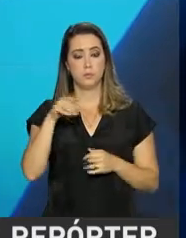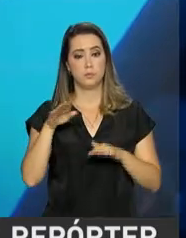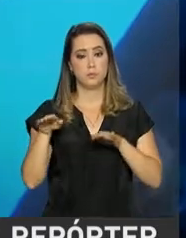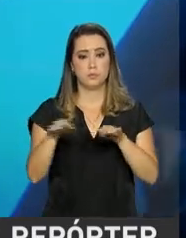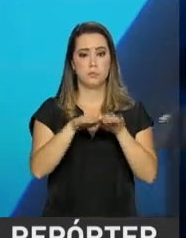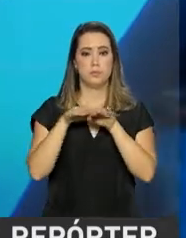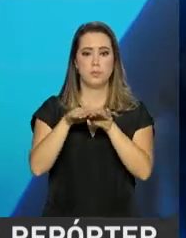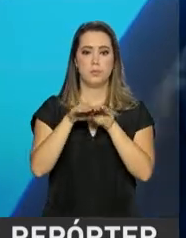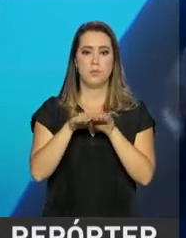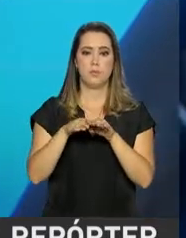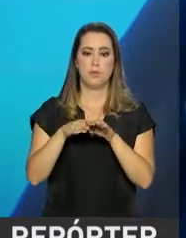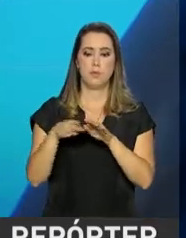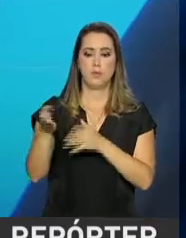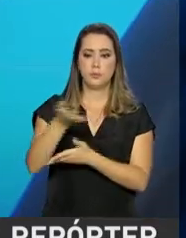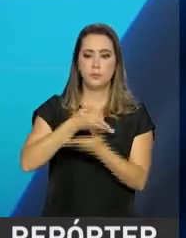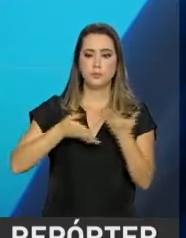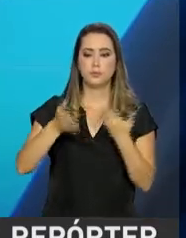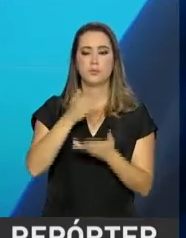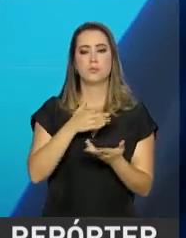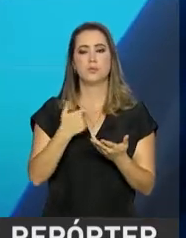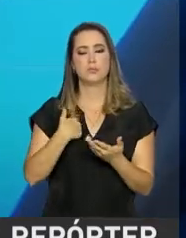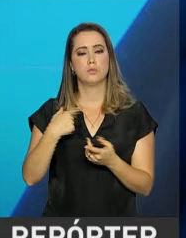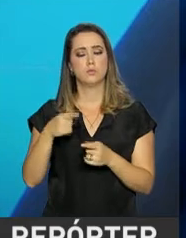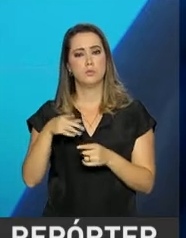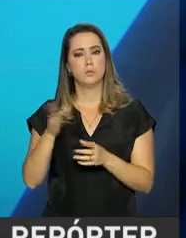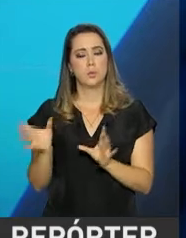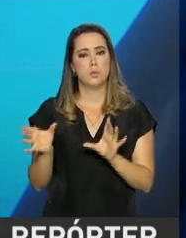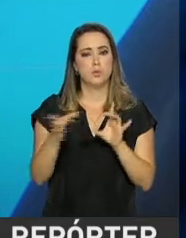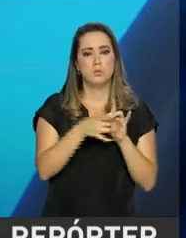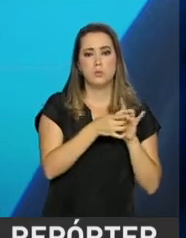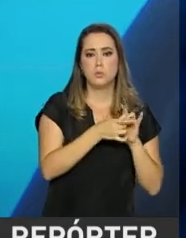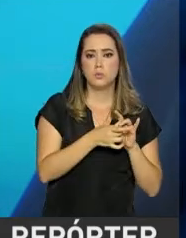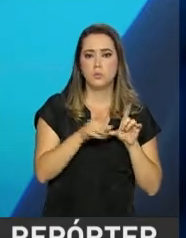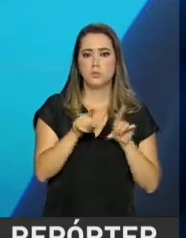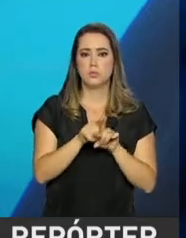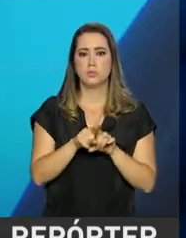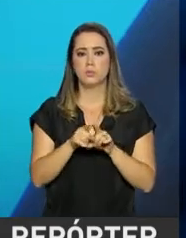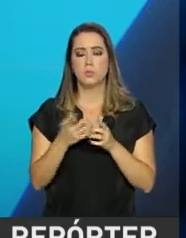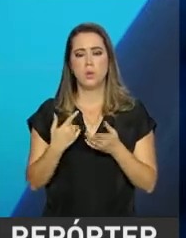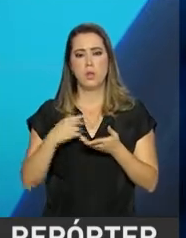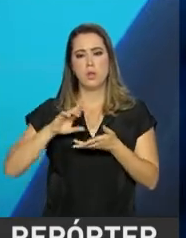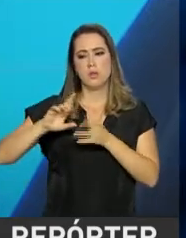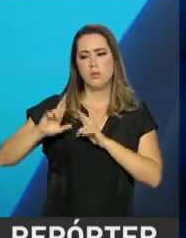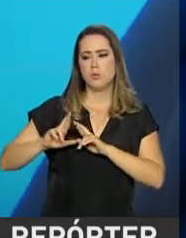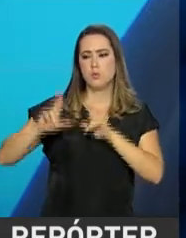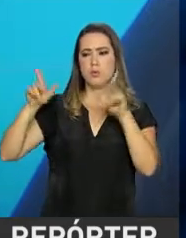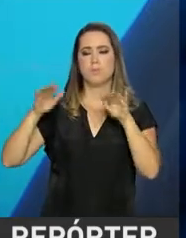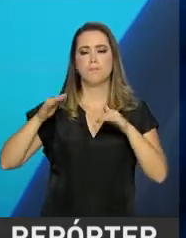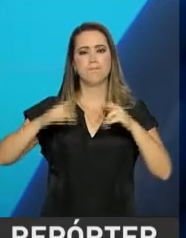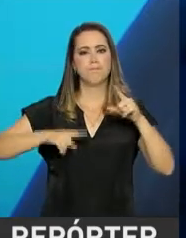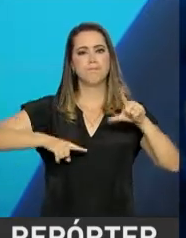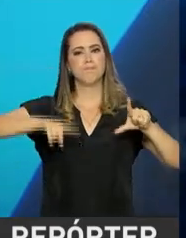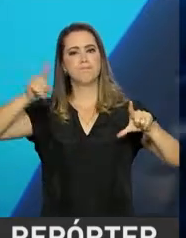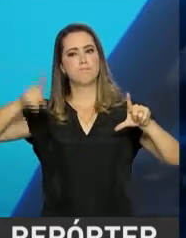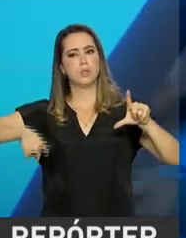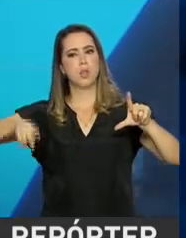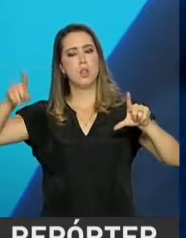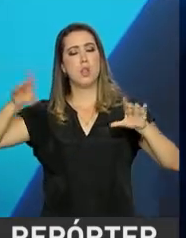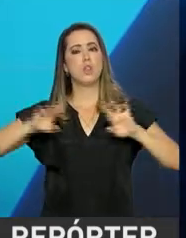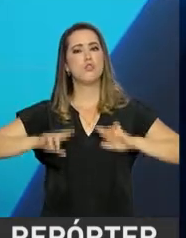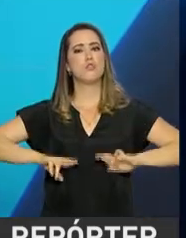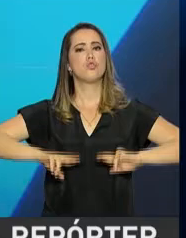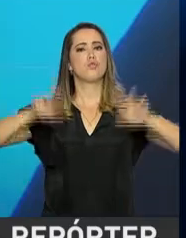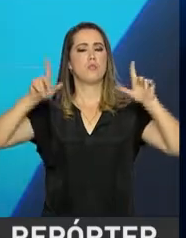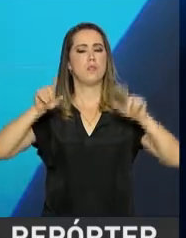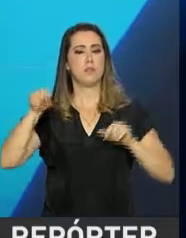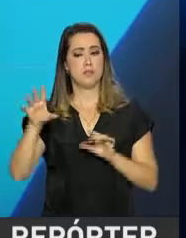uma correlação lógica entre muitas vezes a discriminação ou a diferenciação com